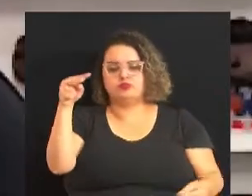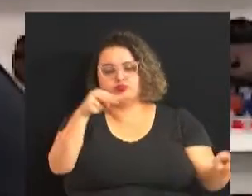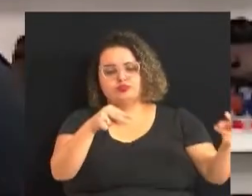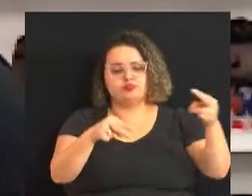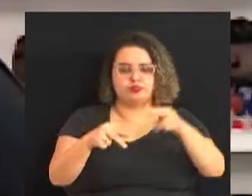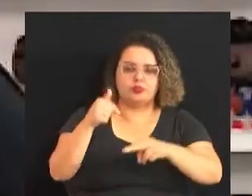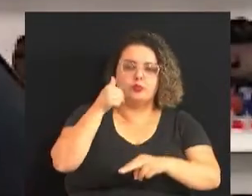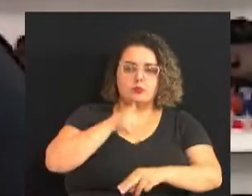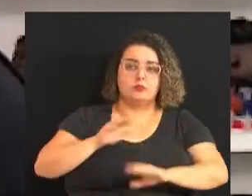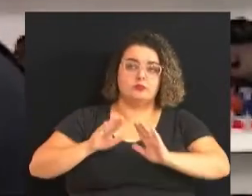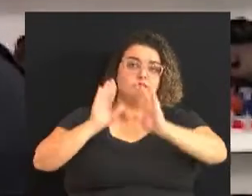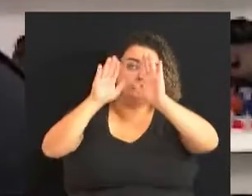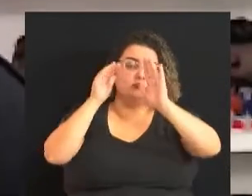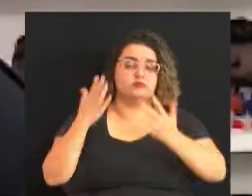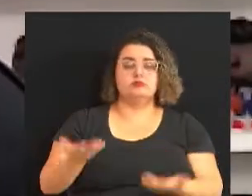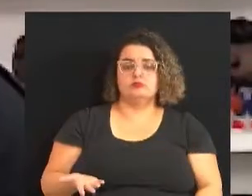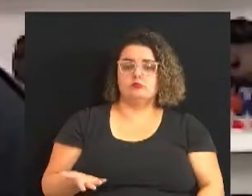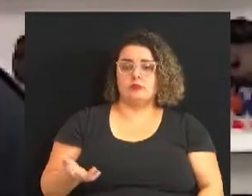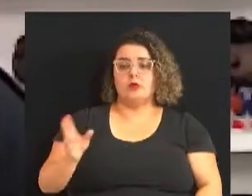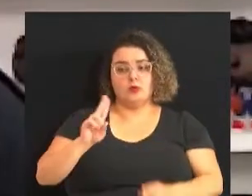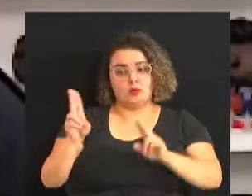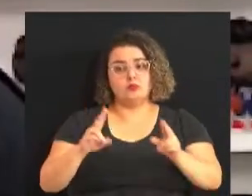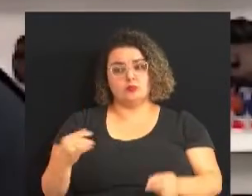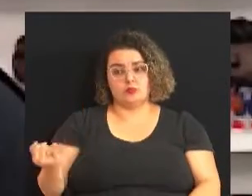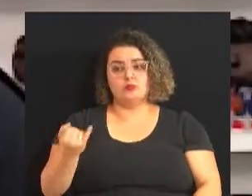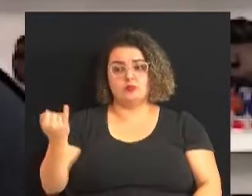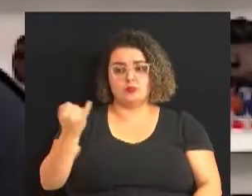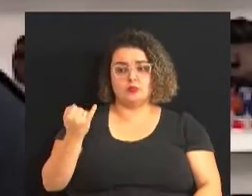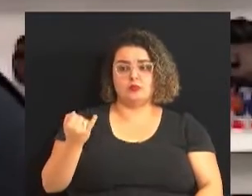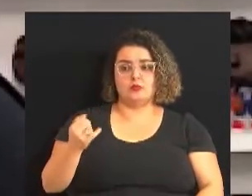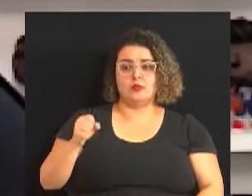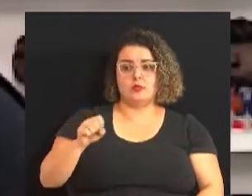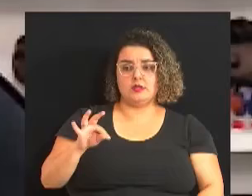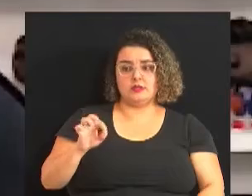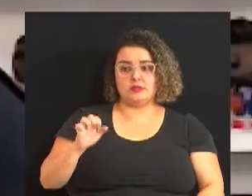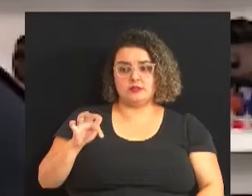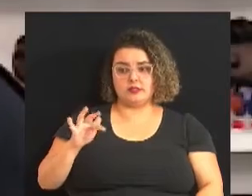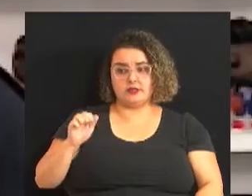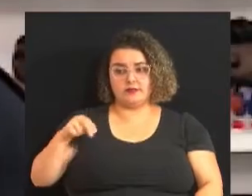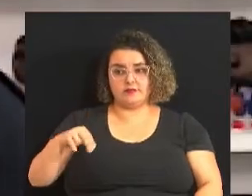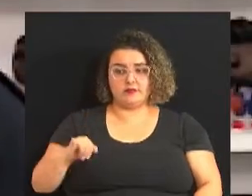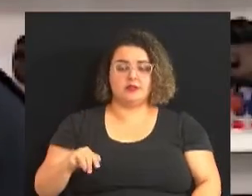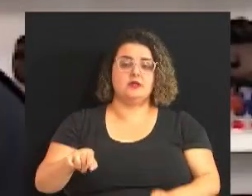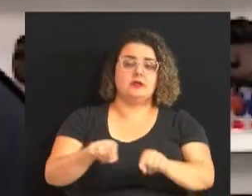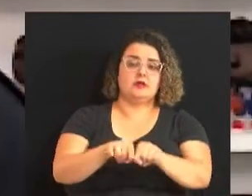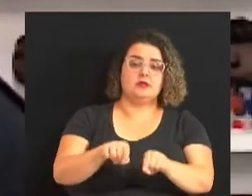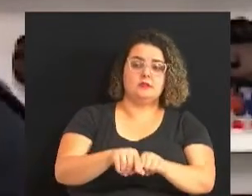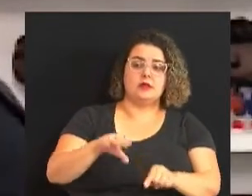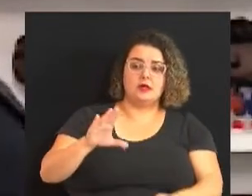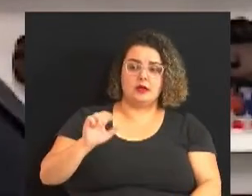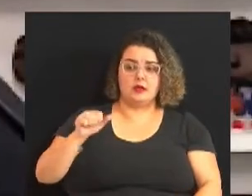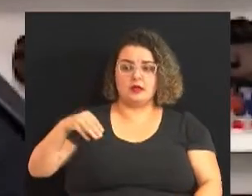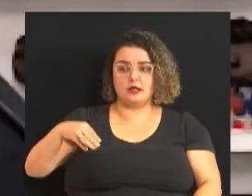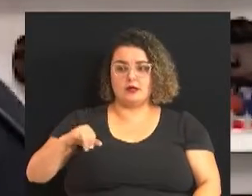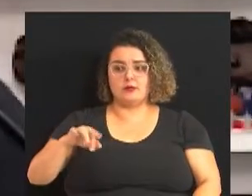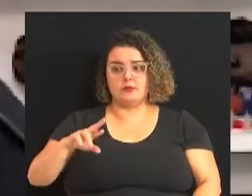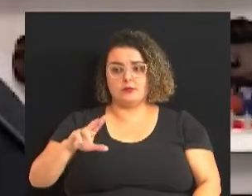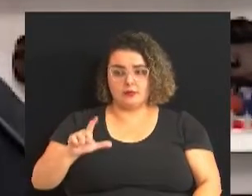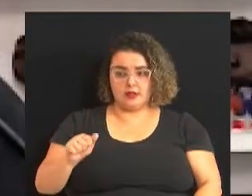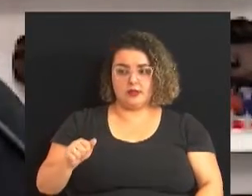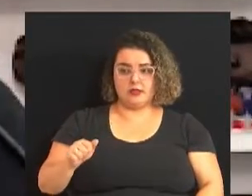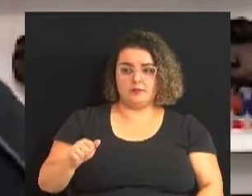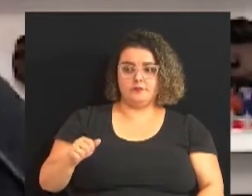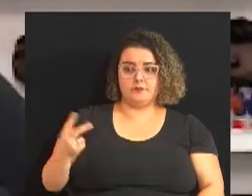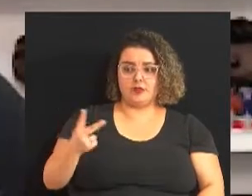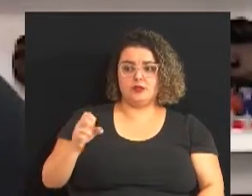feminino. Acho que tem alguns nomes interessantíssimos. A gente tem a Stephanie Soares e a Camila Soares, que não são parentes, mas as duas jogando